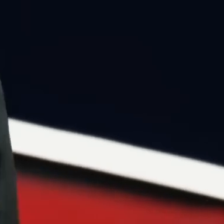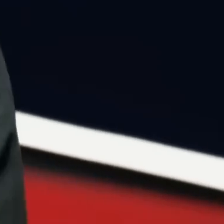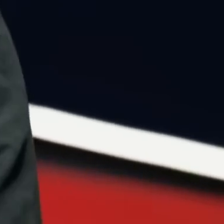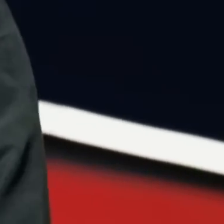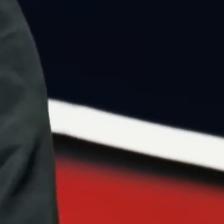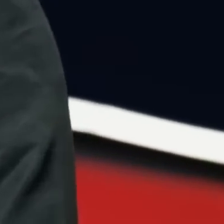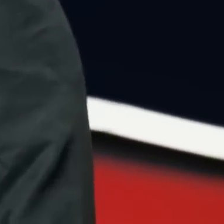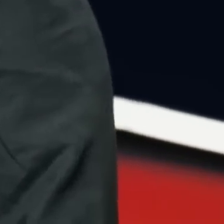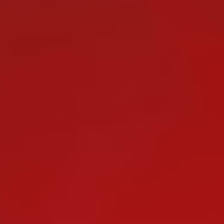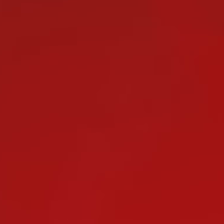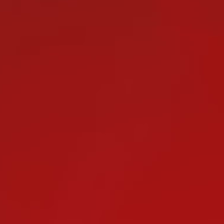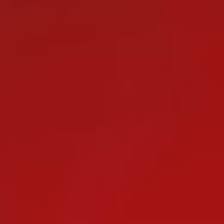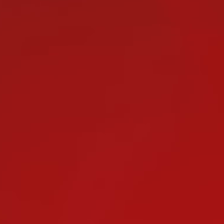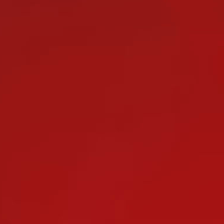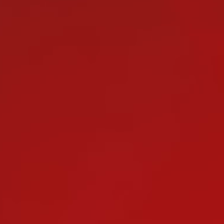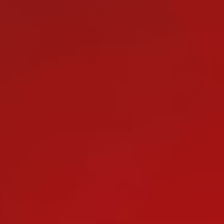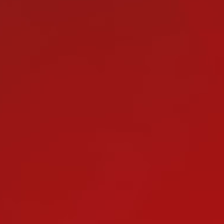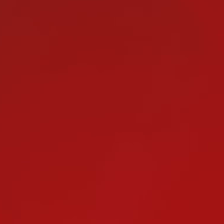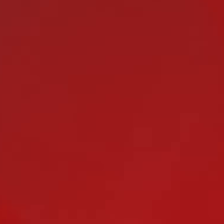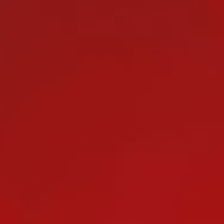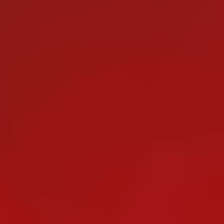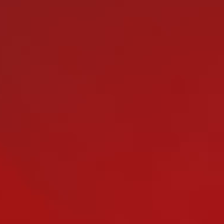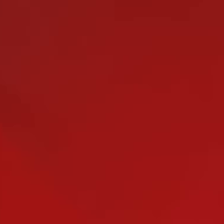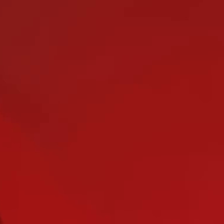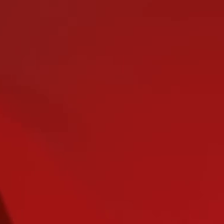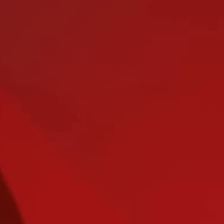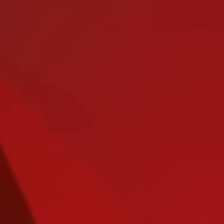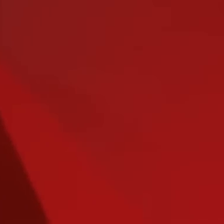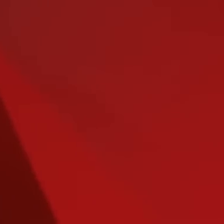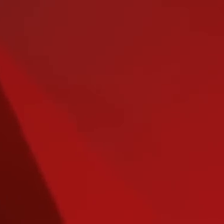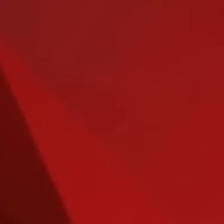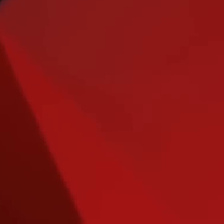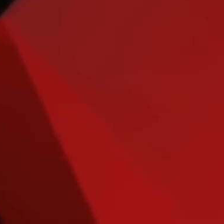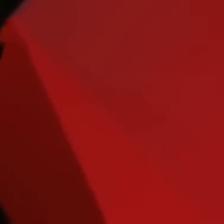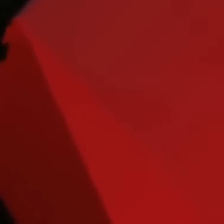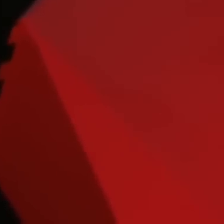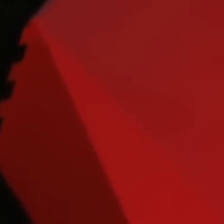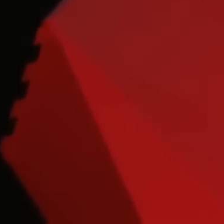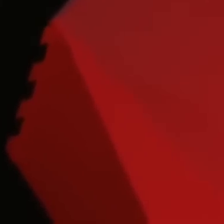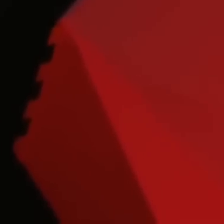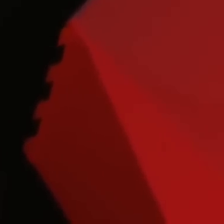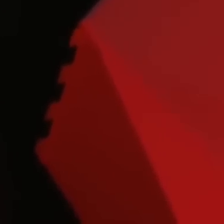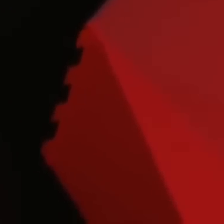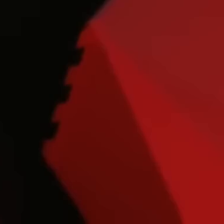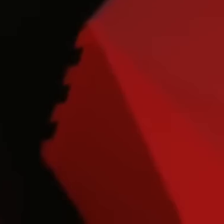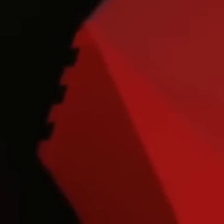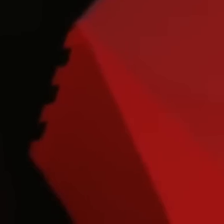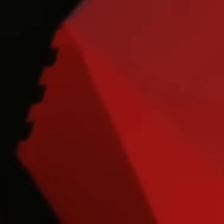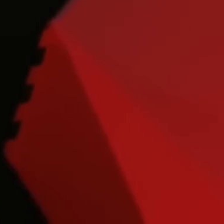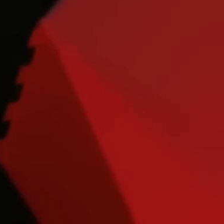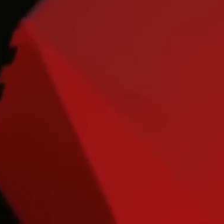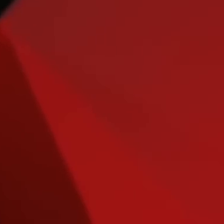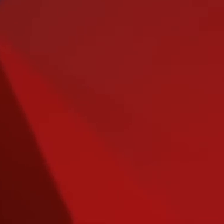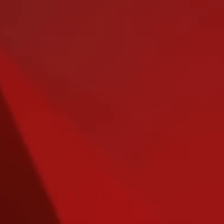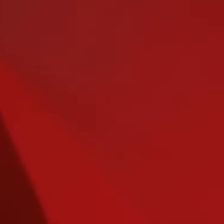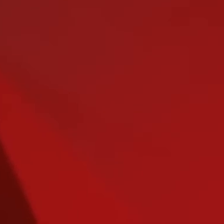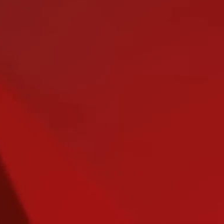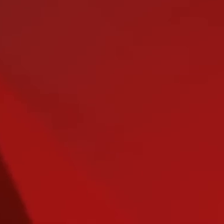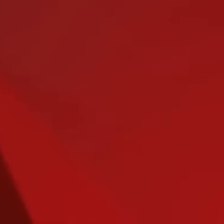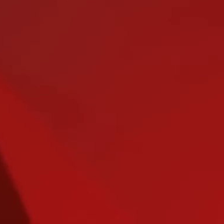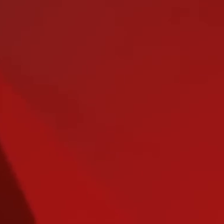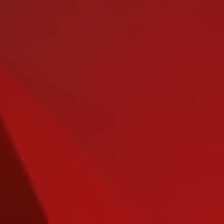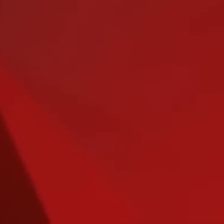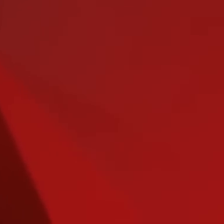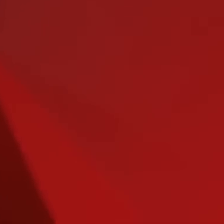sobre os lares que estão assistindo isso agora, Senhor. Venha sobre a casa de cada pessoa que vai ver esse vídeo depois também,